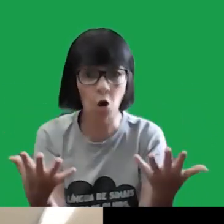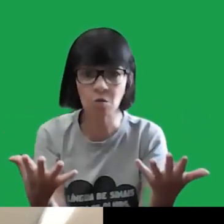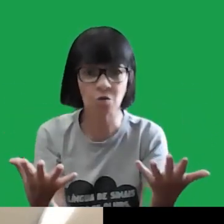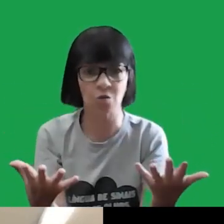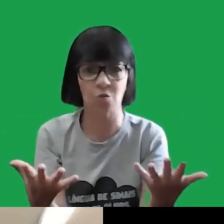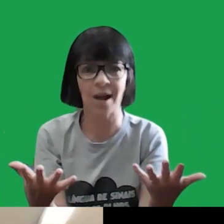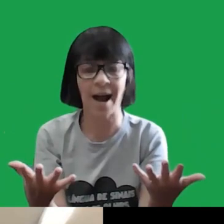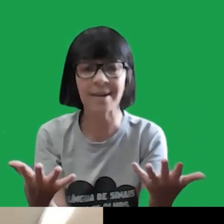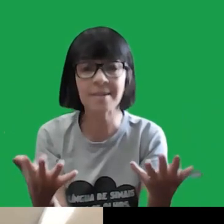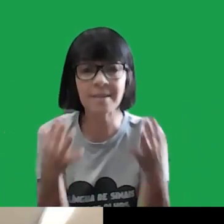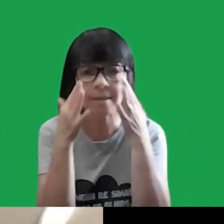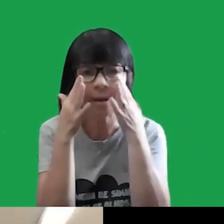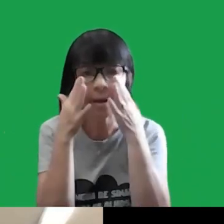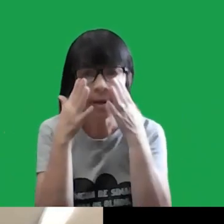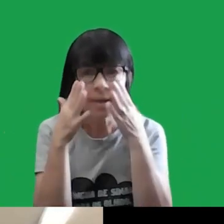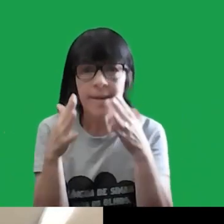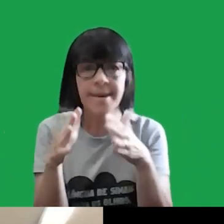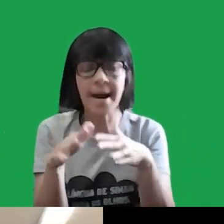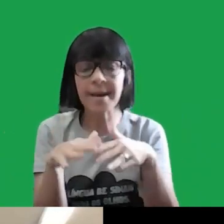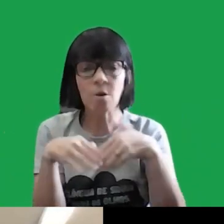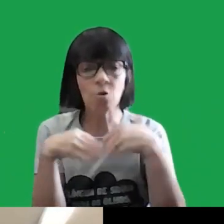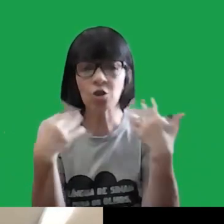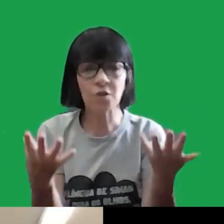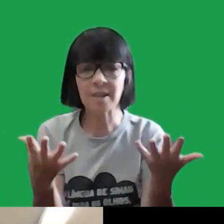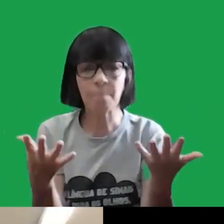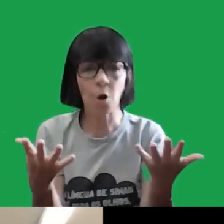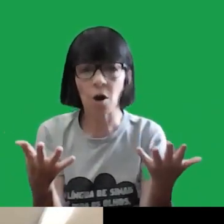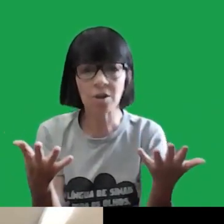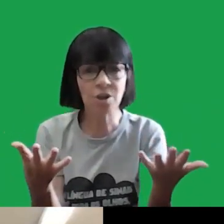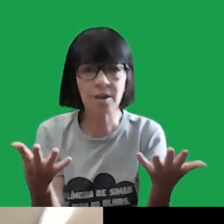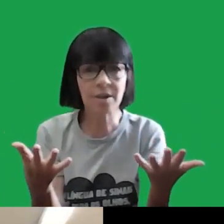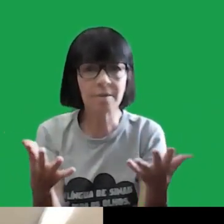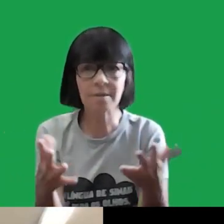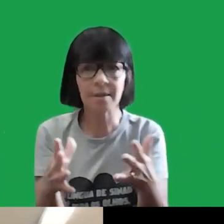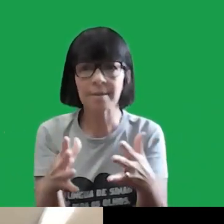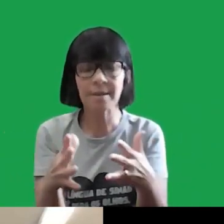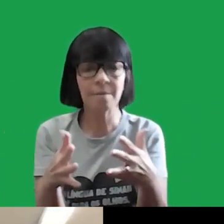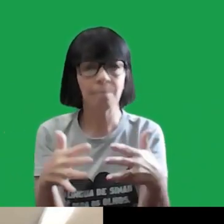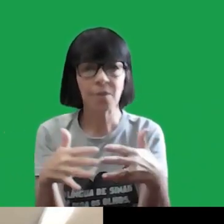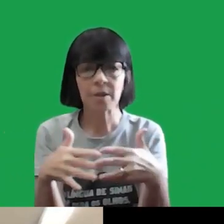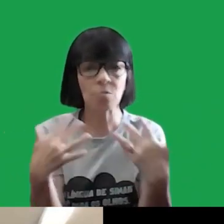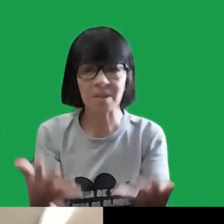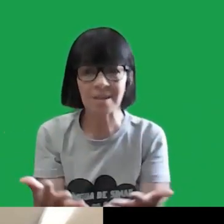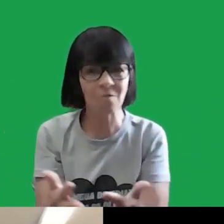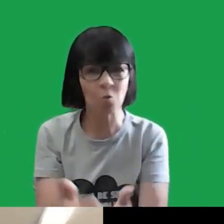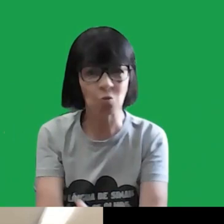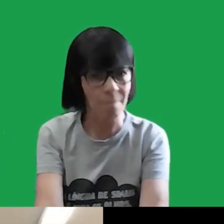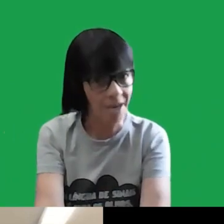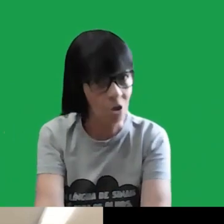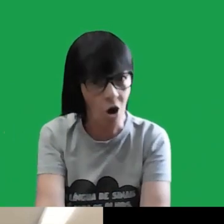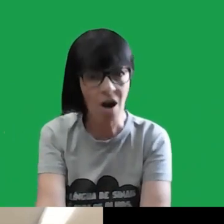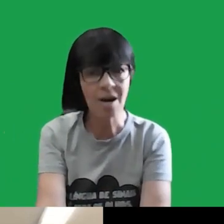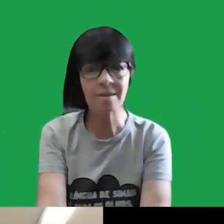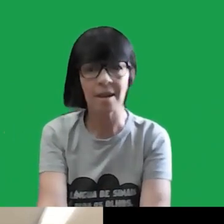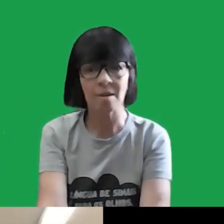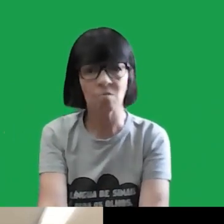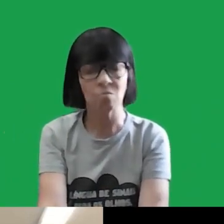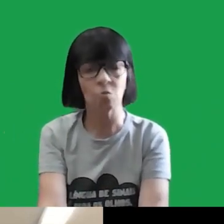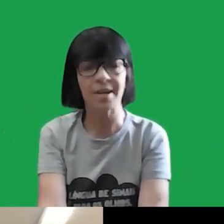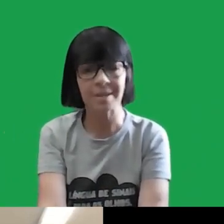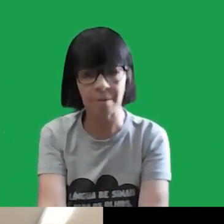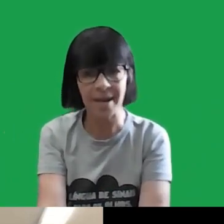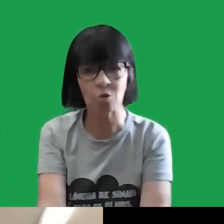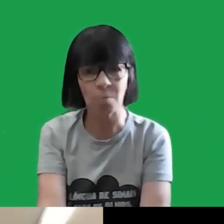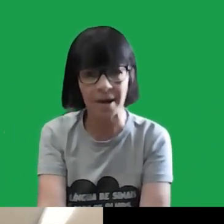de todos os lugares. E aí é onde você pode, assim, ter uma desenvoltura melhor, ter